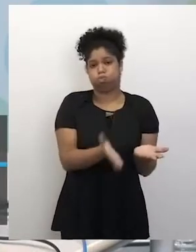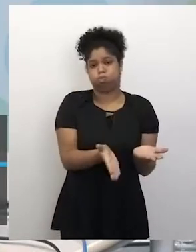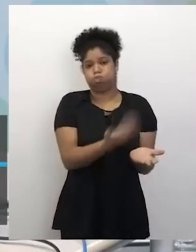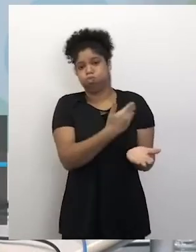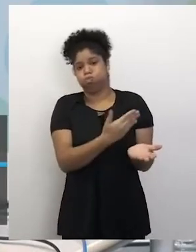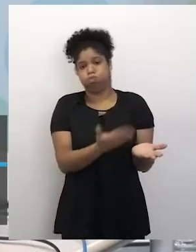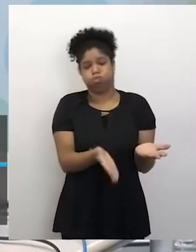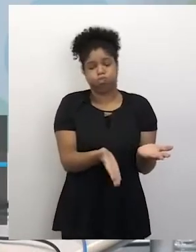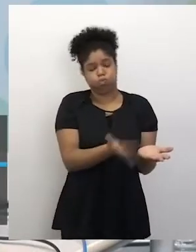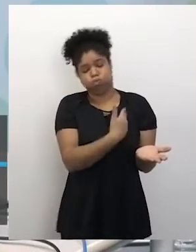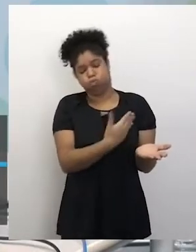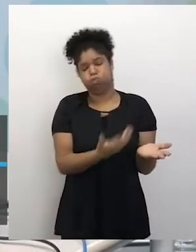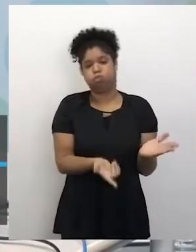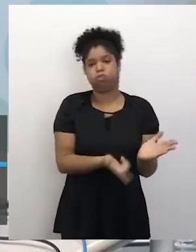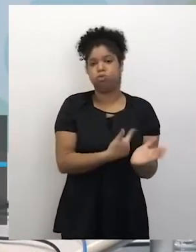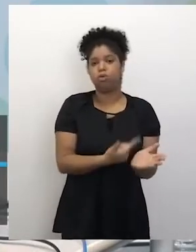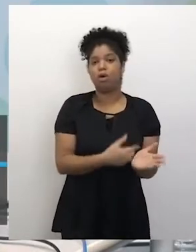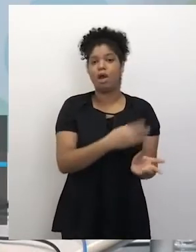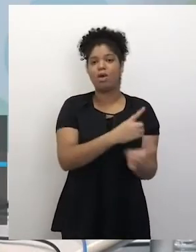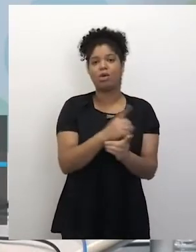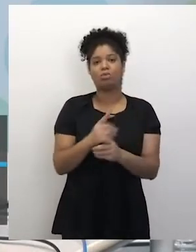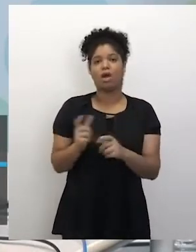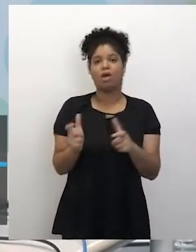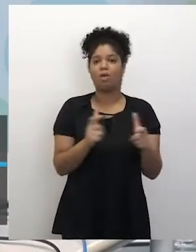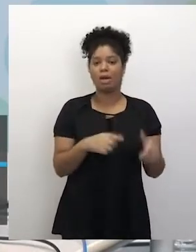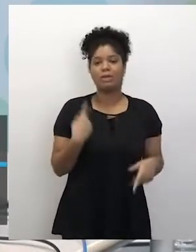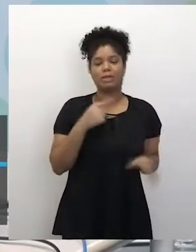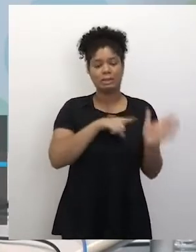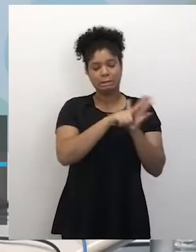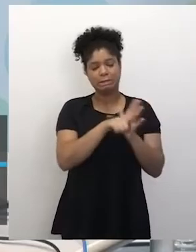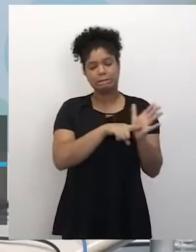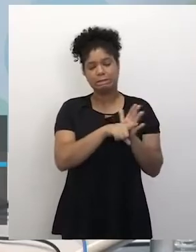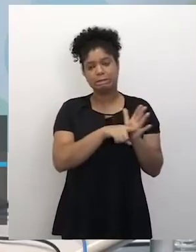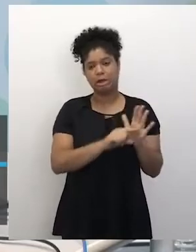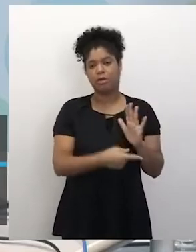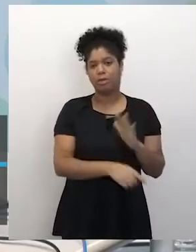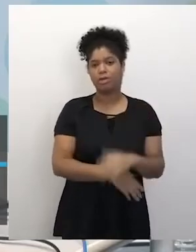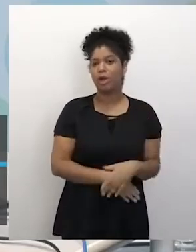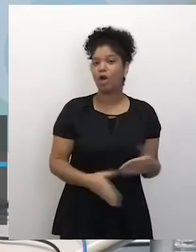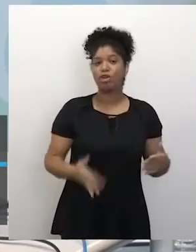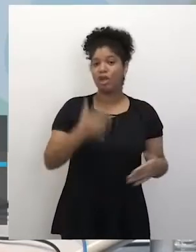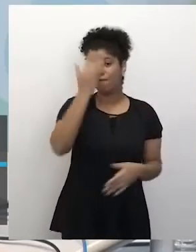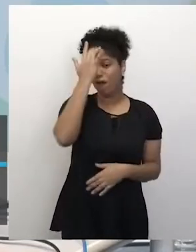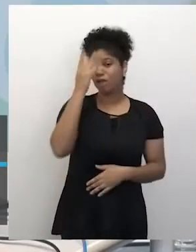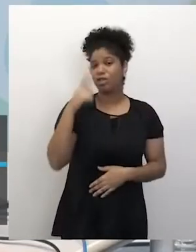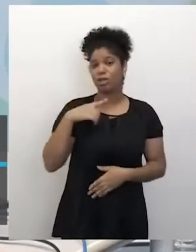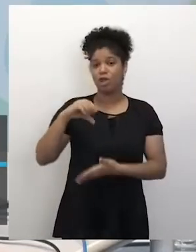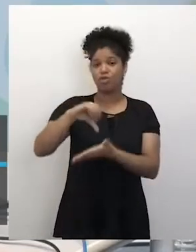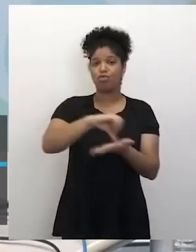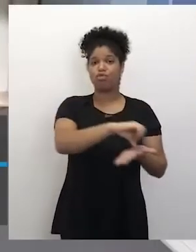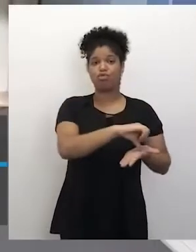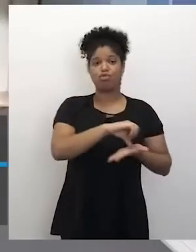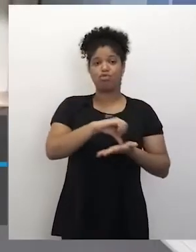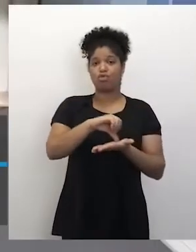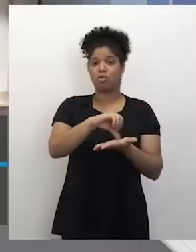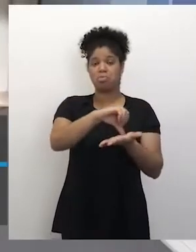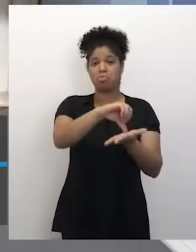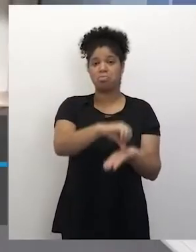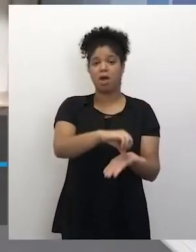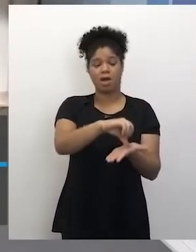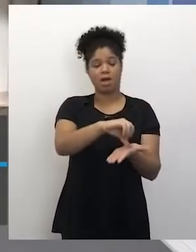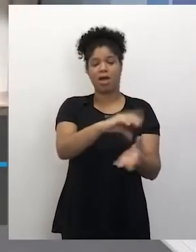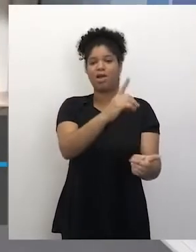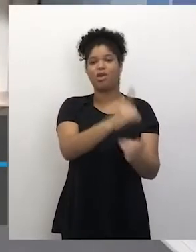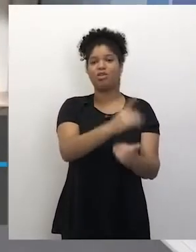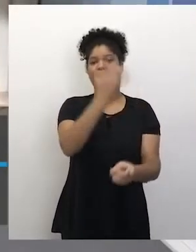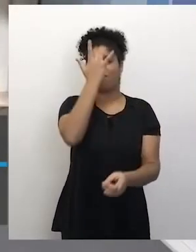poder você compreender os lugares, era muita pesquisa. Hoje com o Waze, a gente vai para qualquer lugar. Não, o GPS trocou,